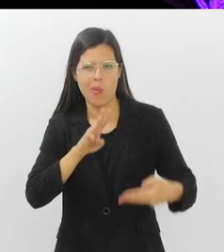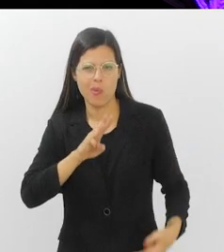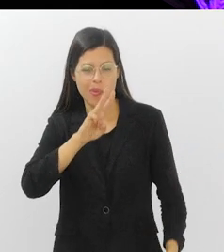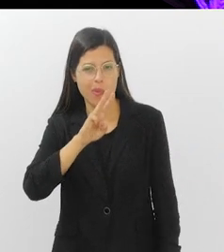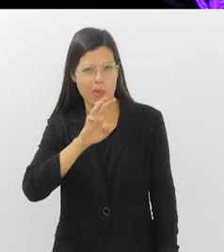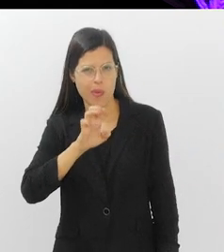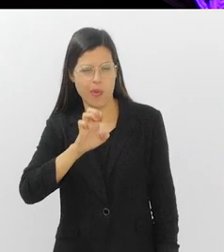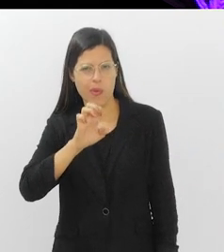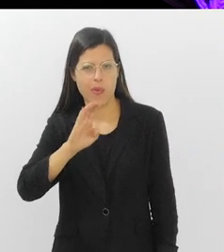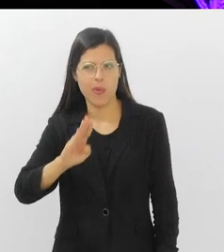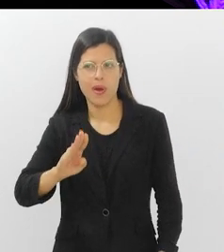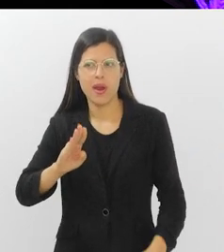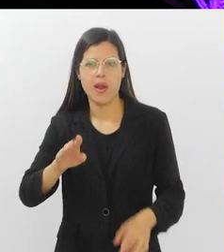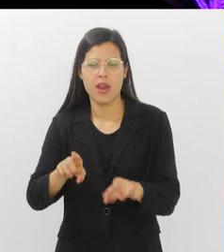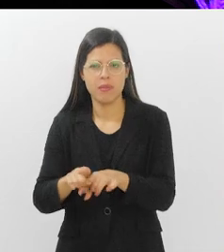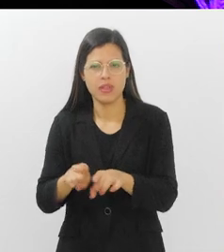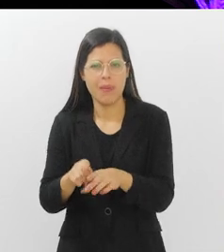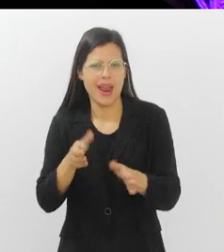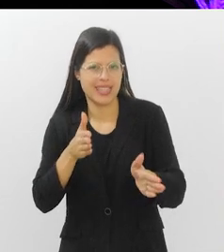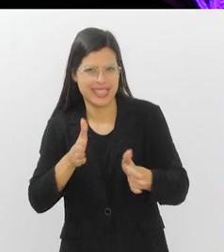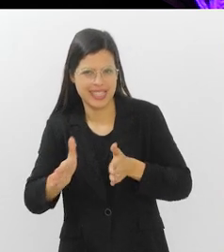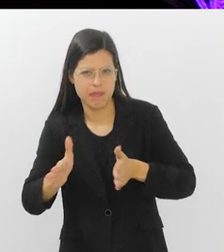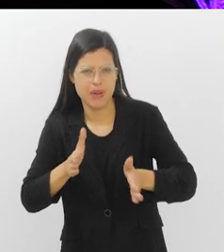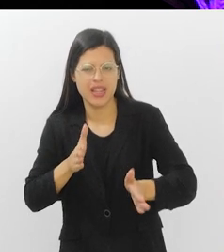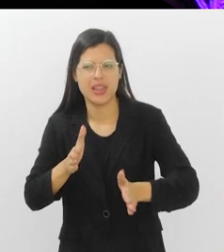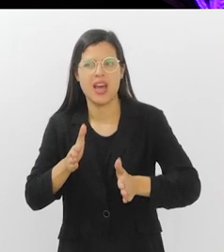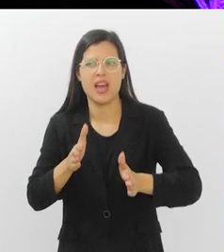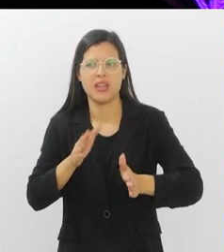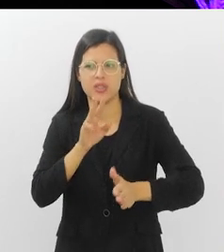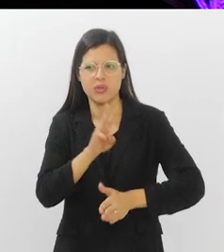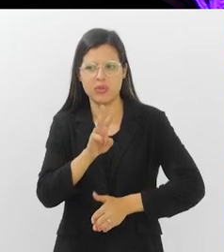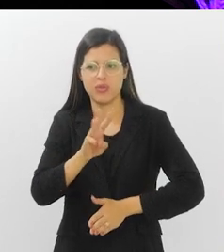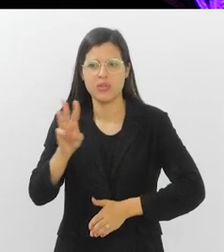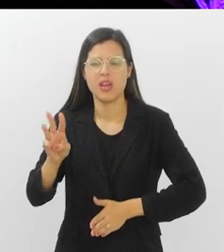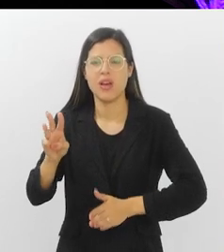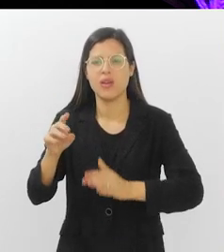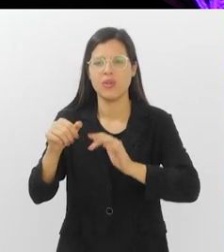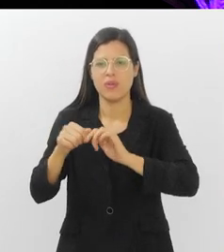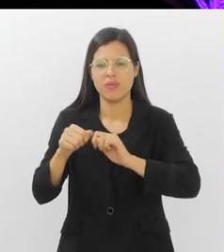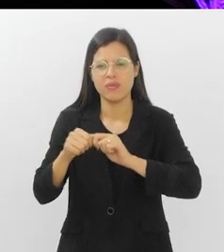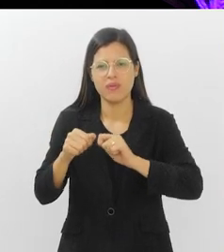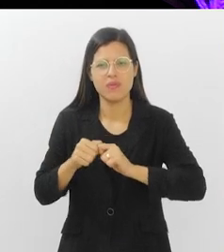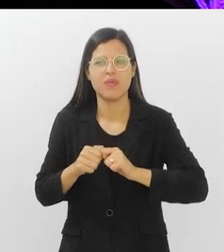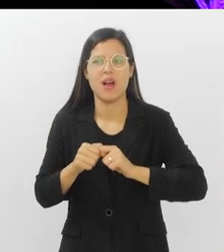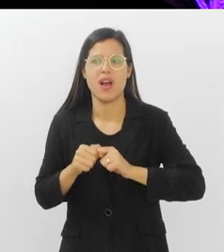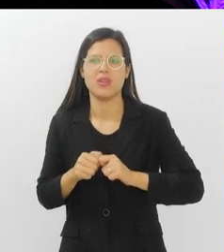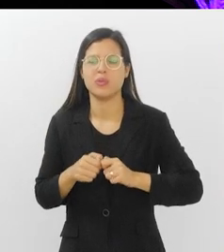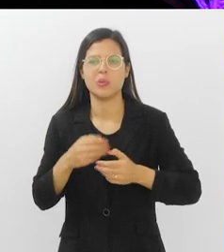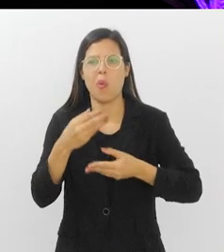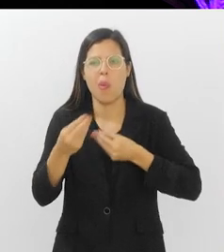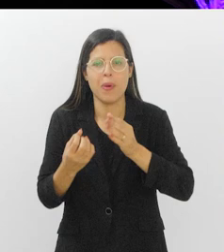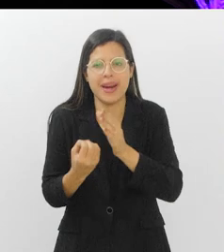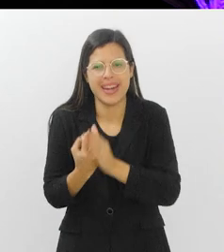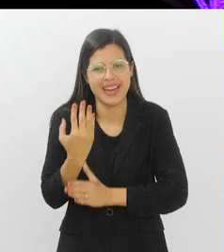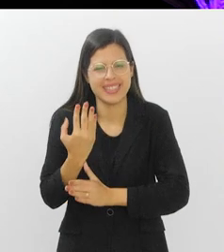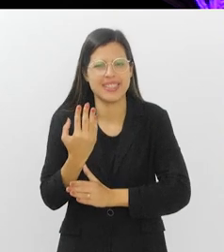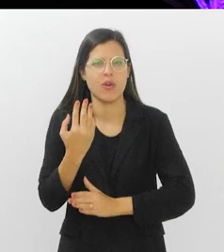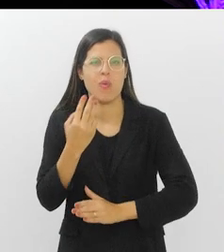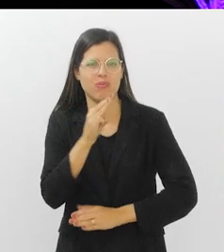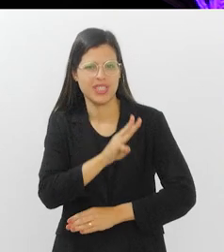especialização em em acessibilidade na web faço auditorias de páginas